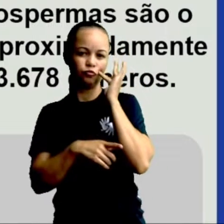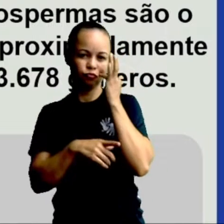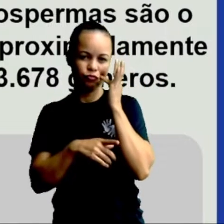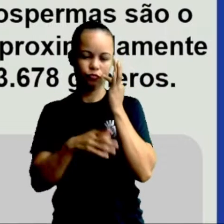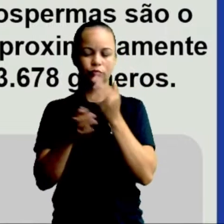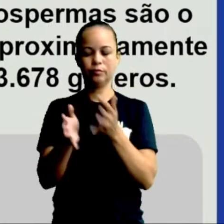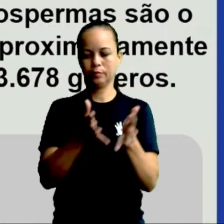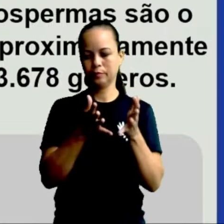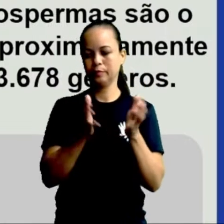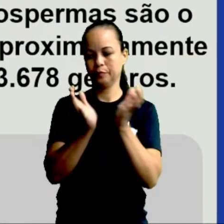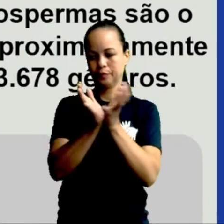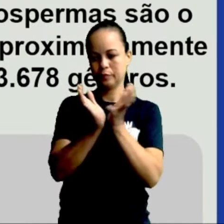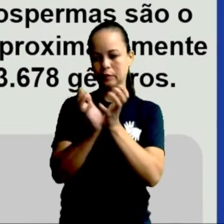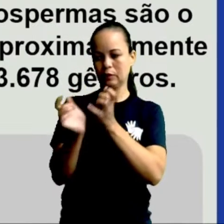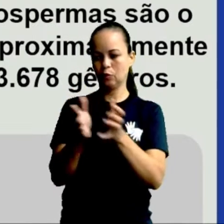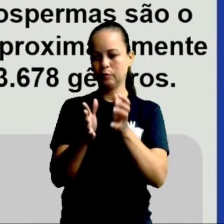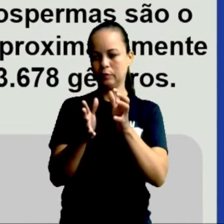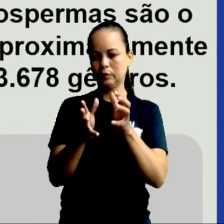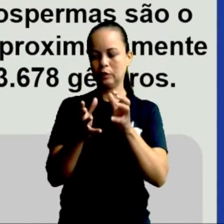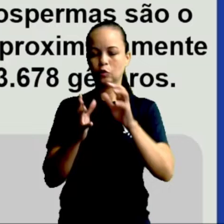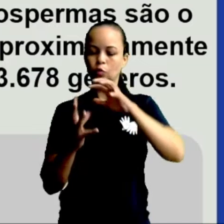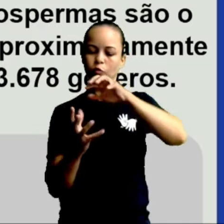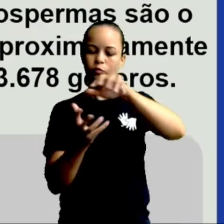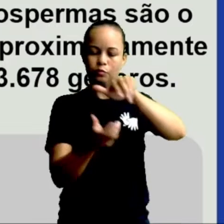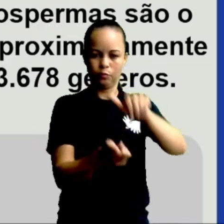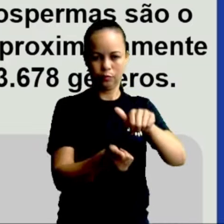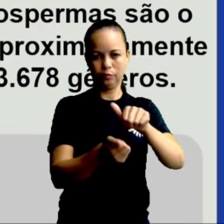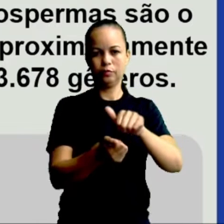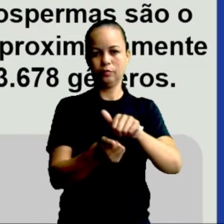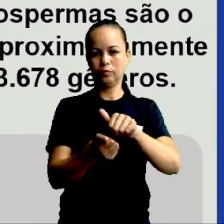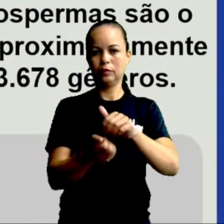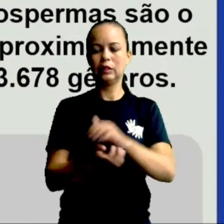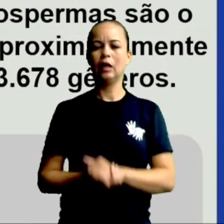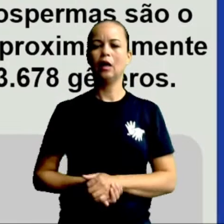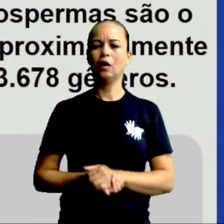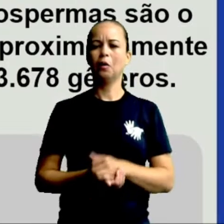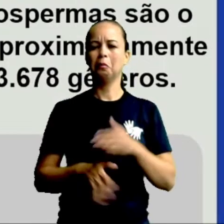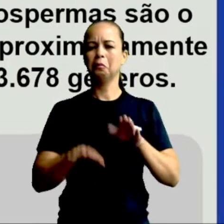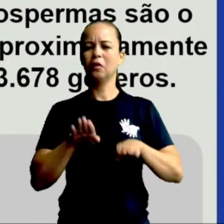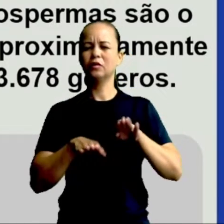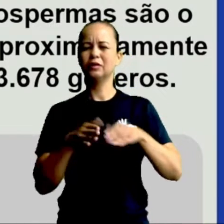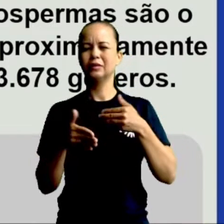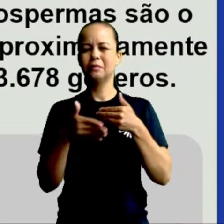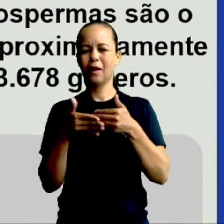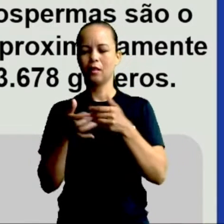são o grupo de plantas dominante no planeta, com aproximadamente